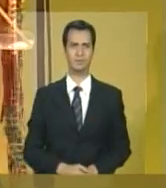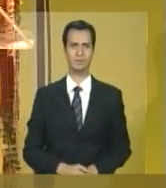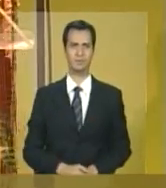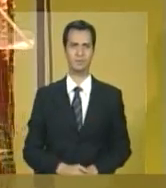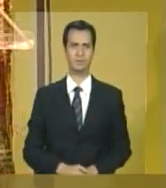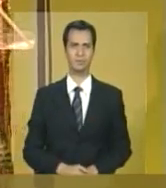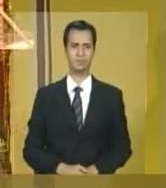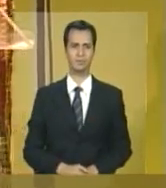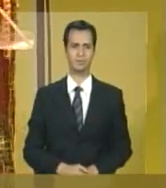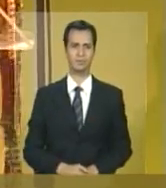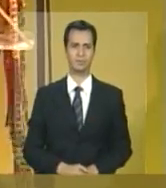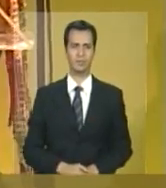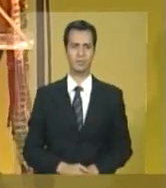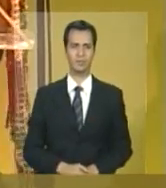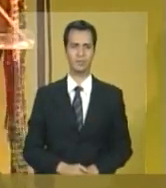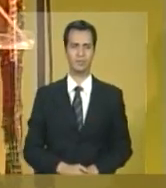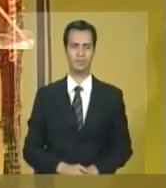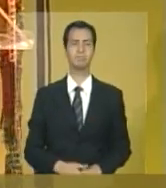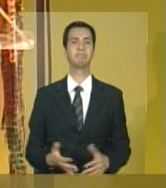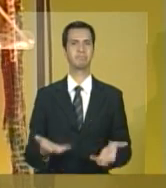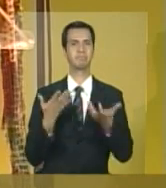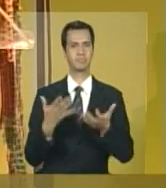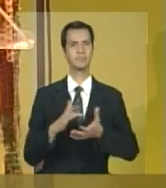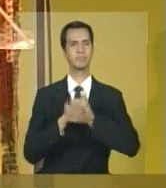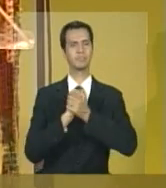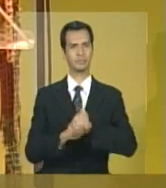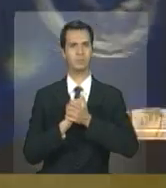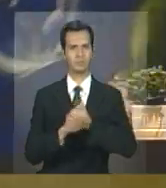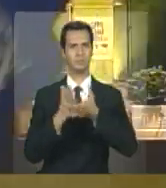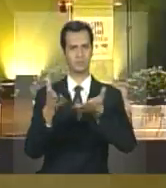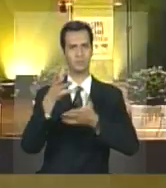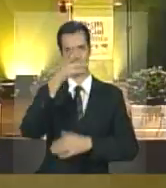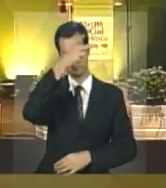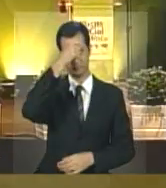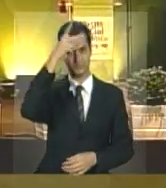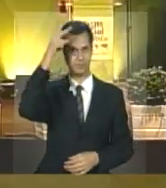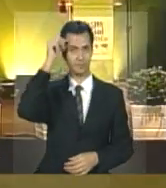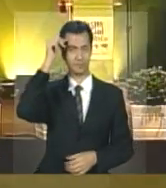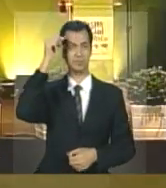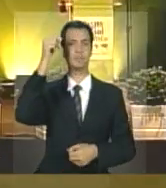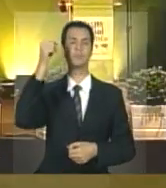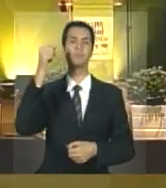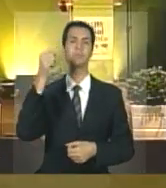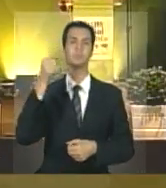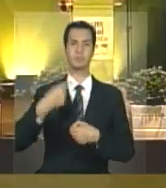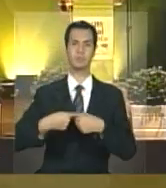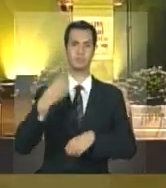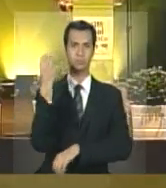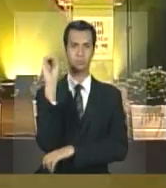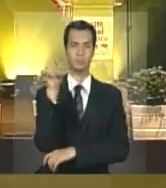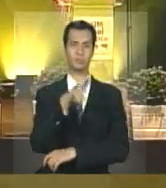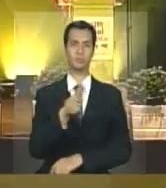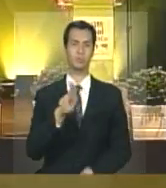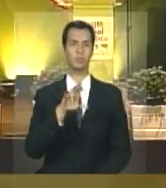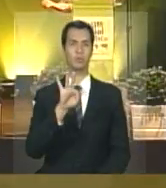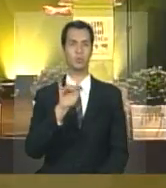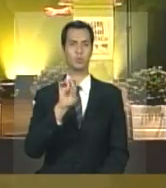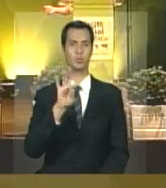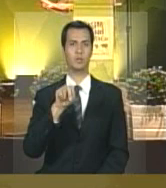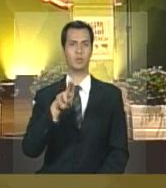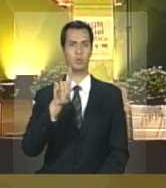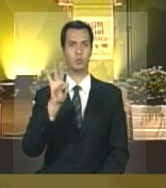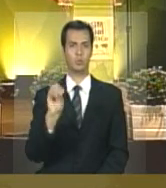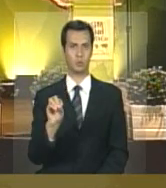Eu quero saudar o prefeito José Fortunato, o nosso governador que pegou